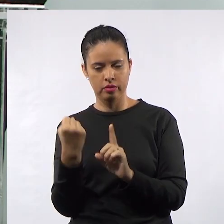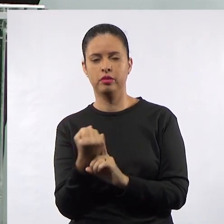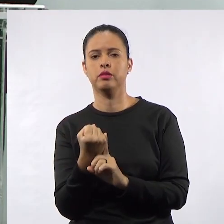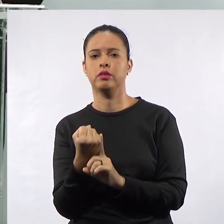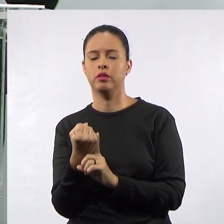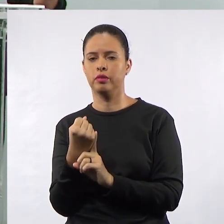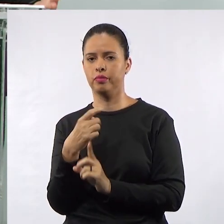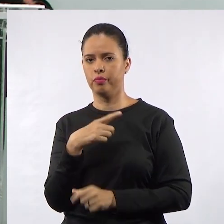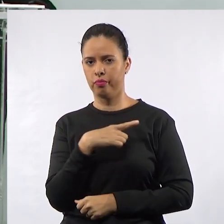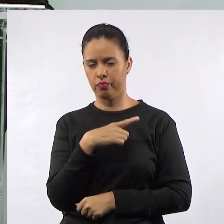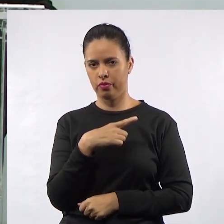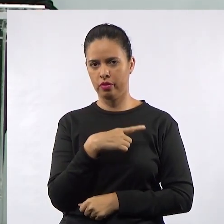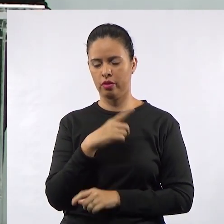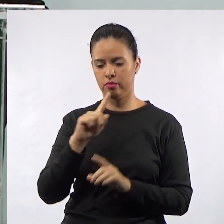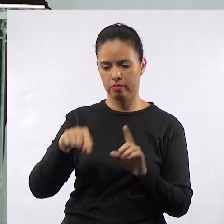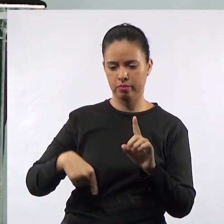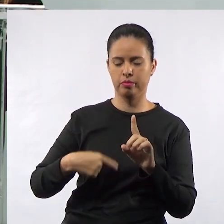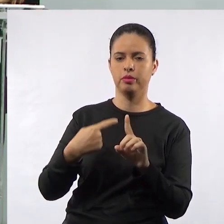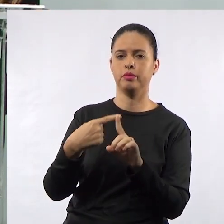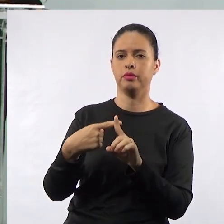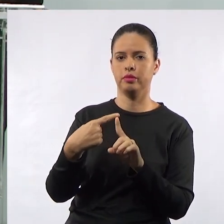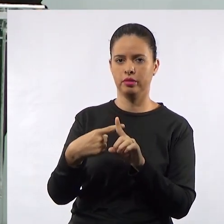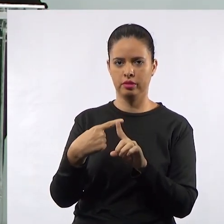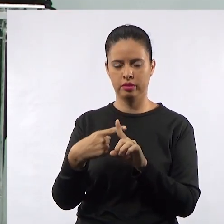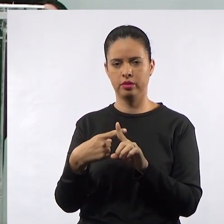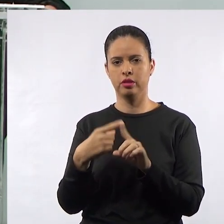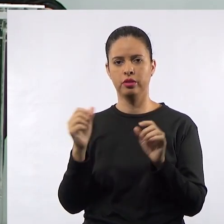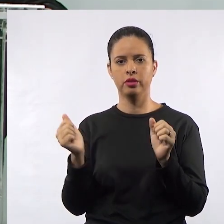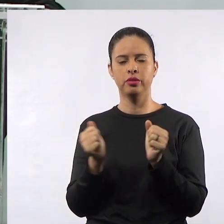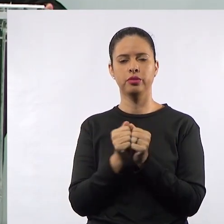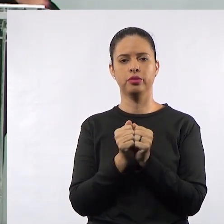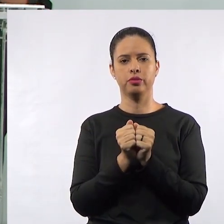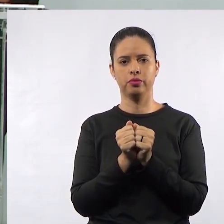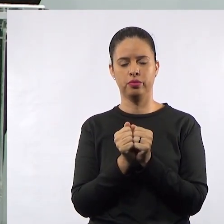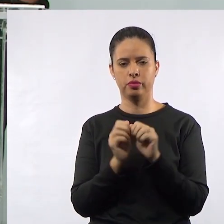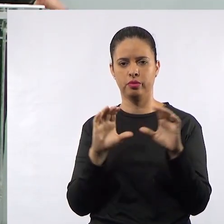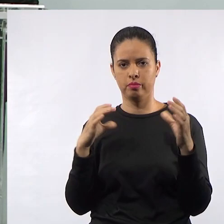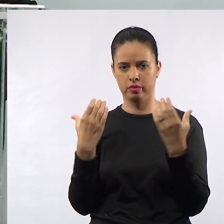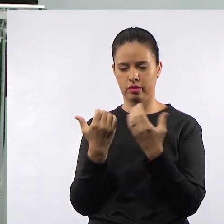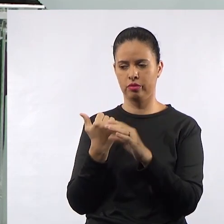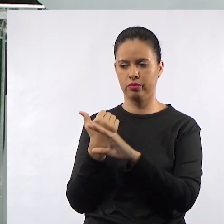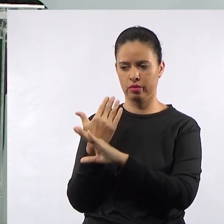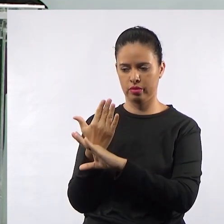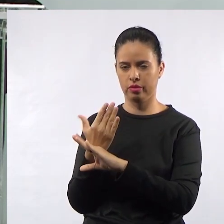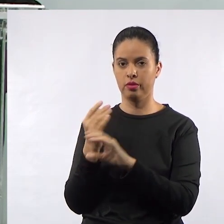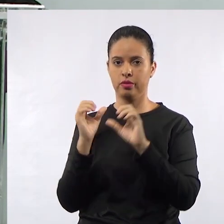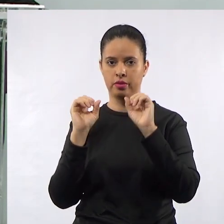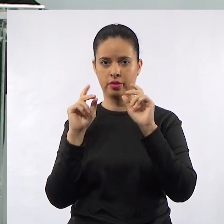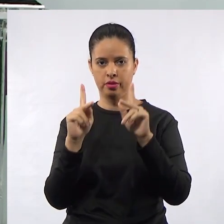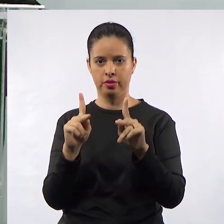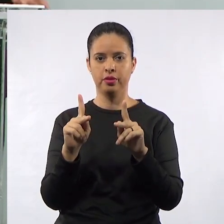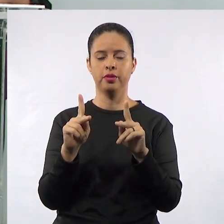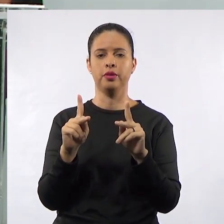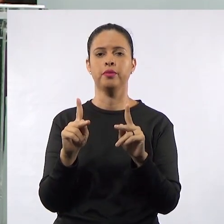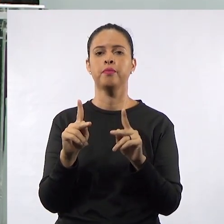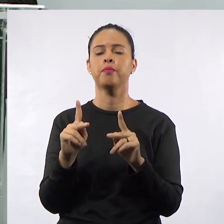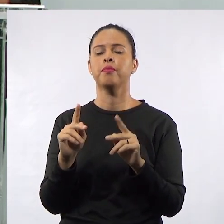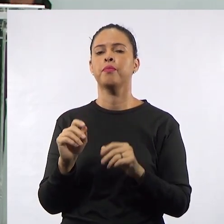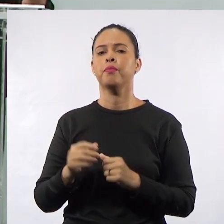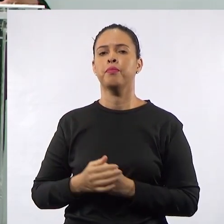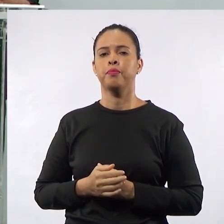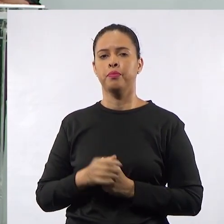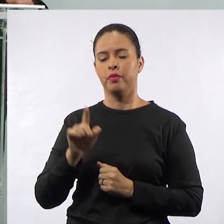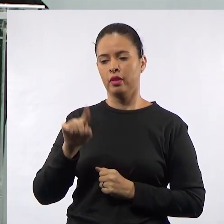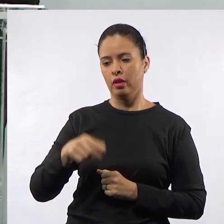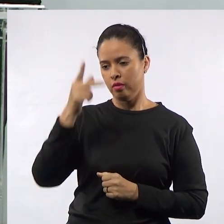toda uma situação aí positiva junto à comunidade externa Ok comunidade